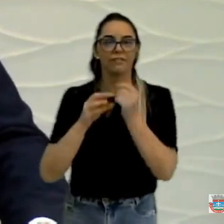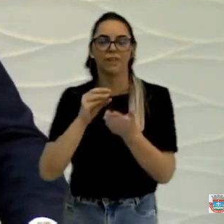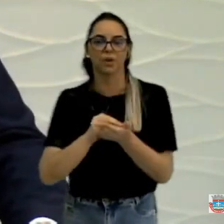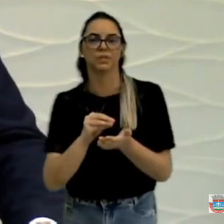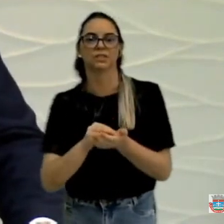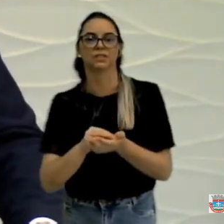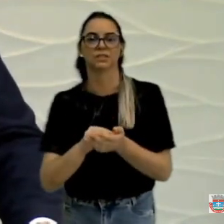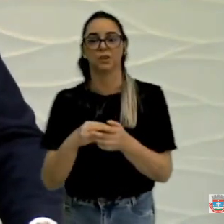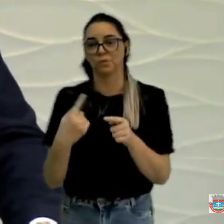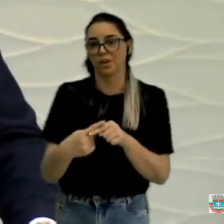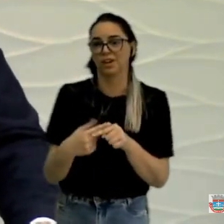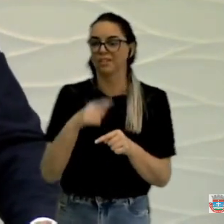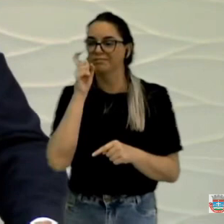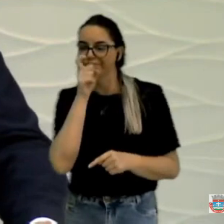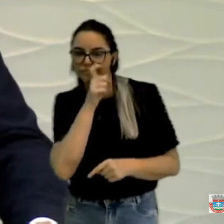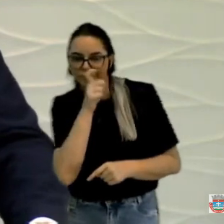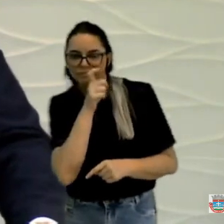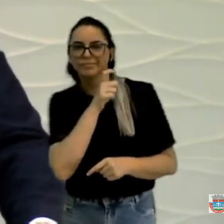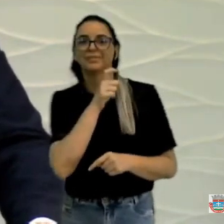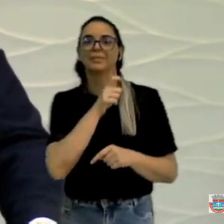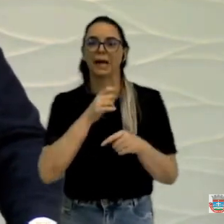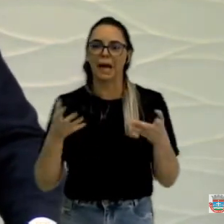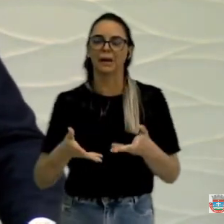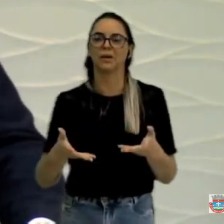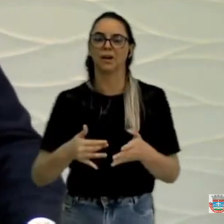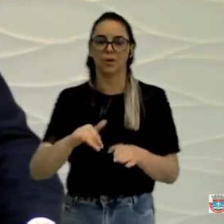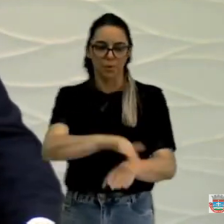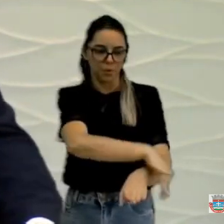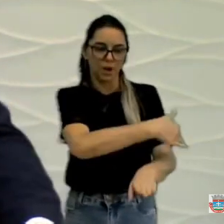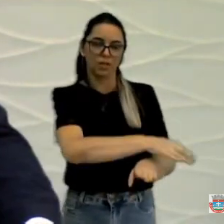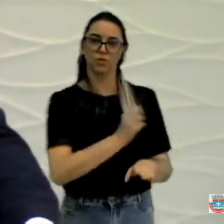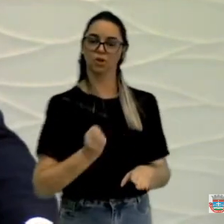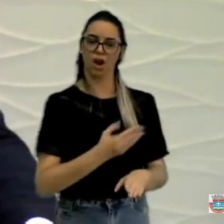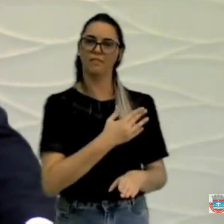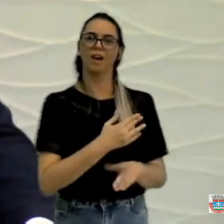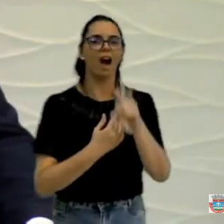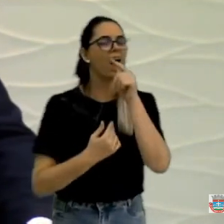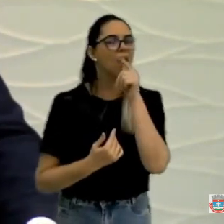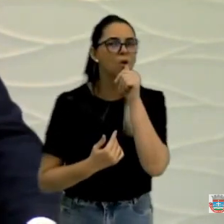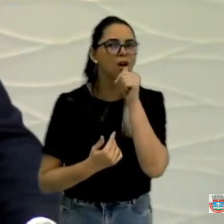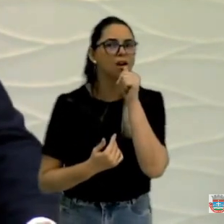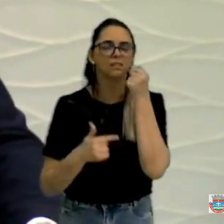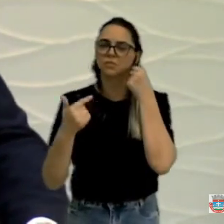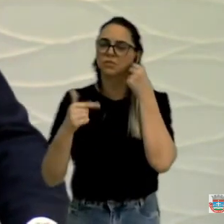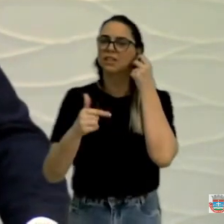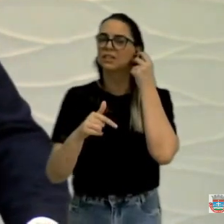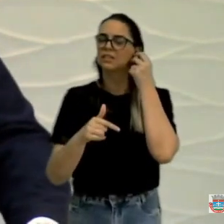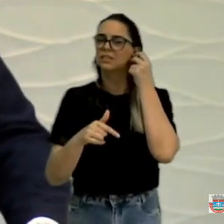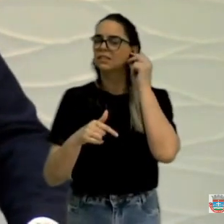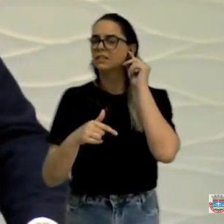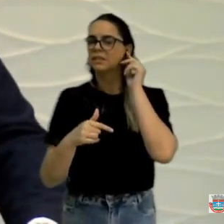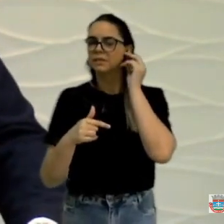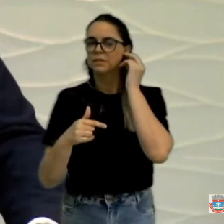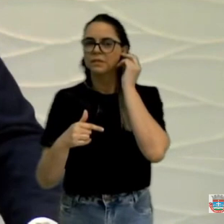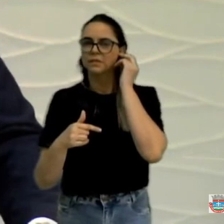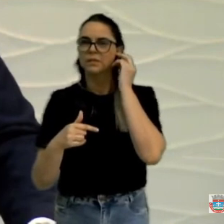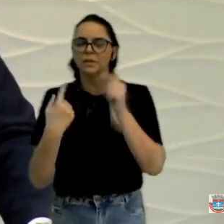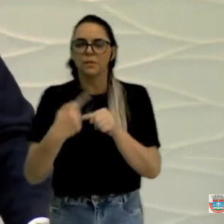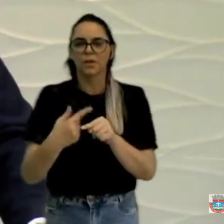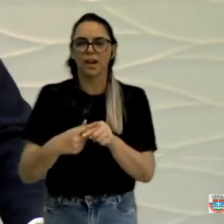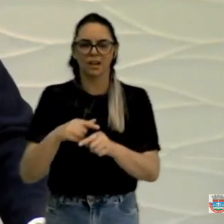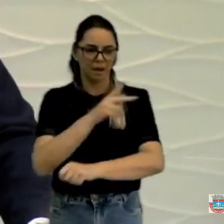mentiras que a gente tem ouvido aí, inclusive agora disseram que a Rua Nova está sem água, porque fazendo a praça quebraram um cano lá na Rua